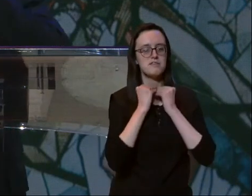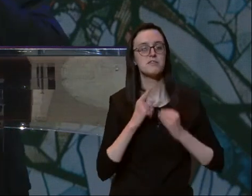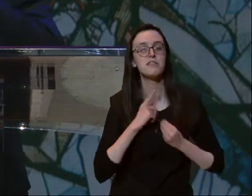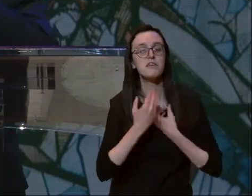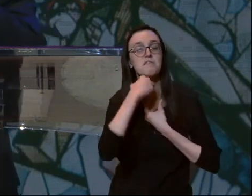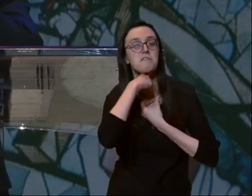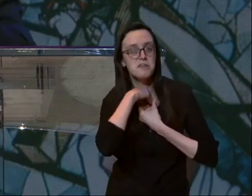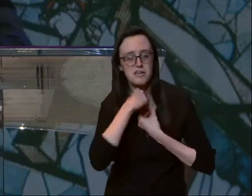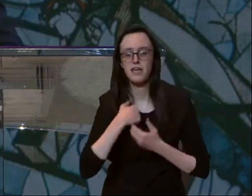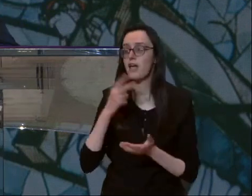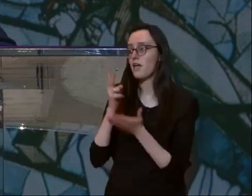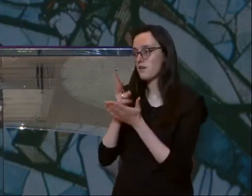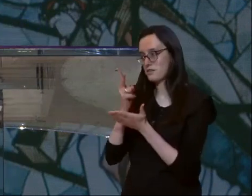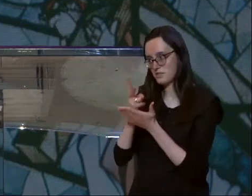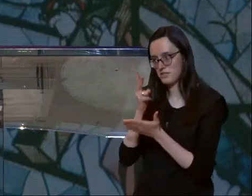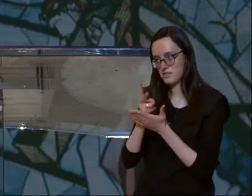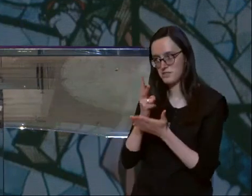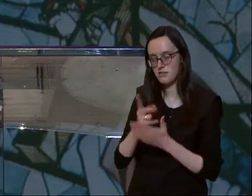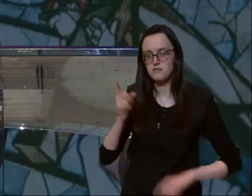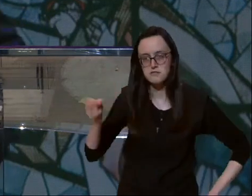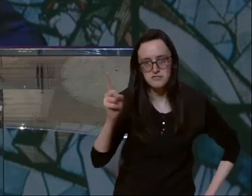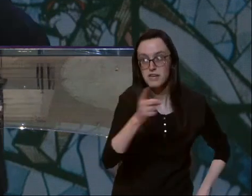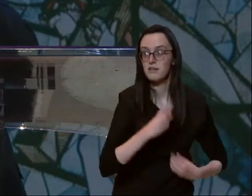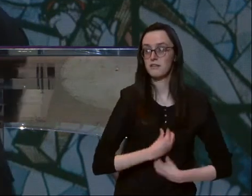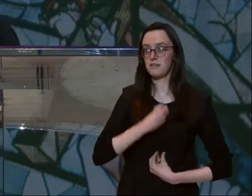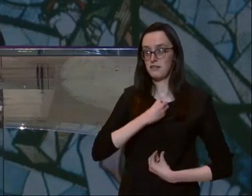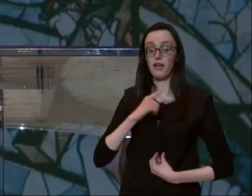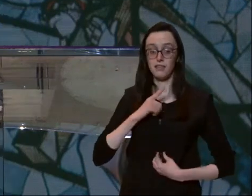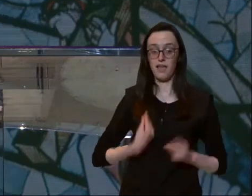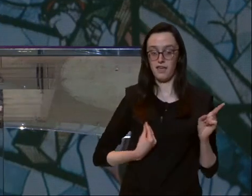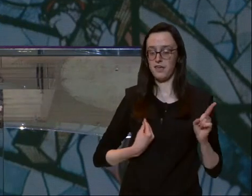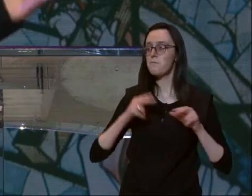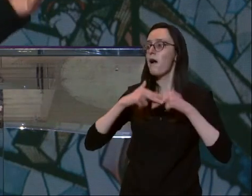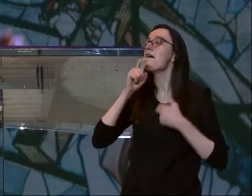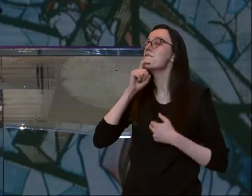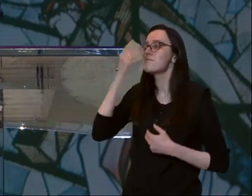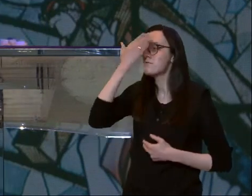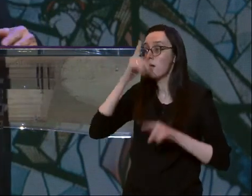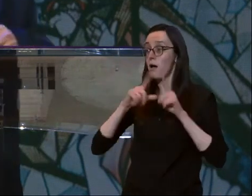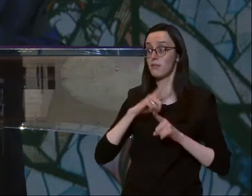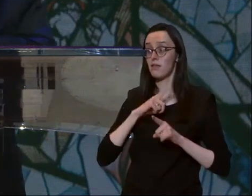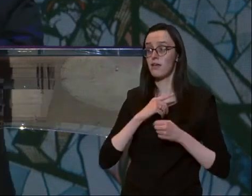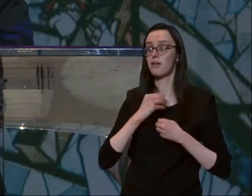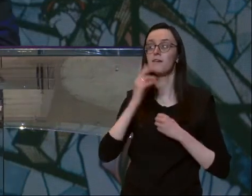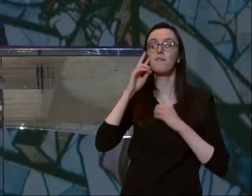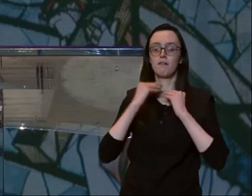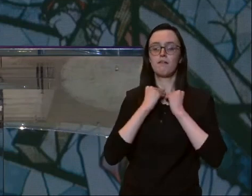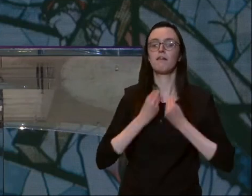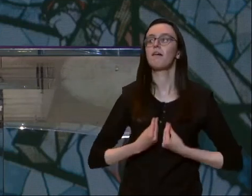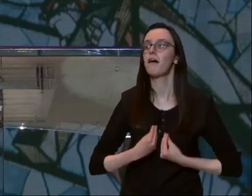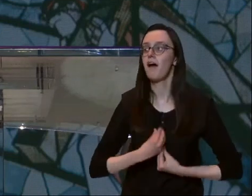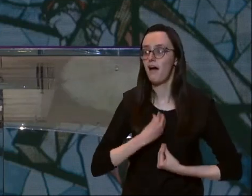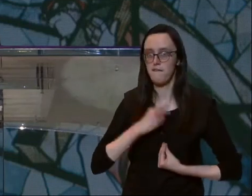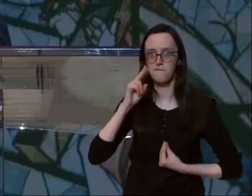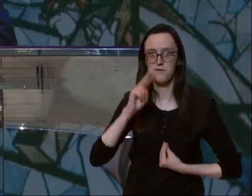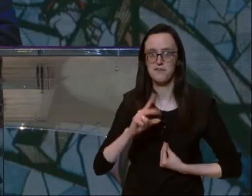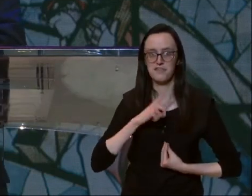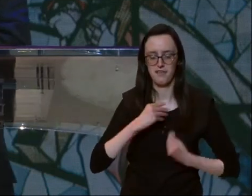aqui embaixo, que eu sempre pego no pé deles por causa de gravata, né? Está aqui embaixo, por causa do frio. Viu? A gravata está